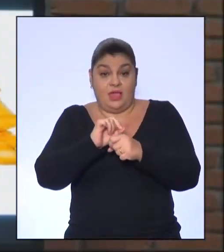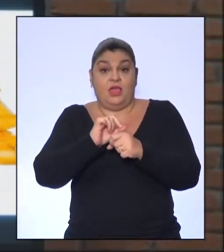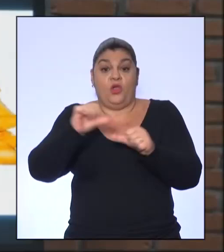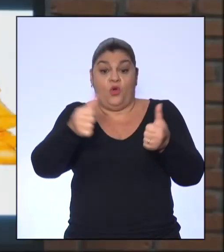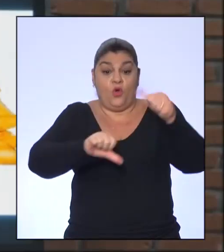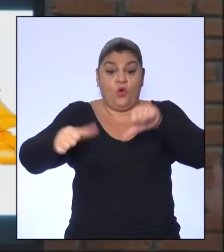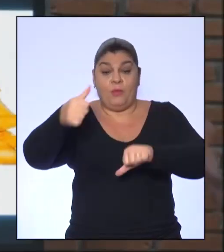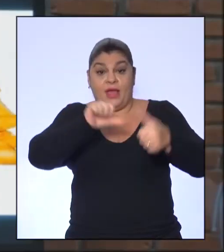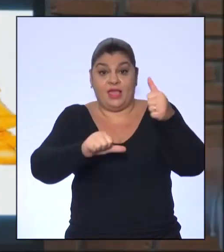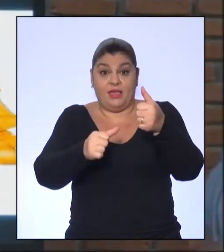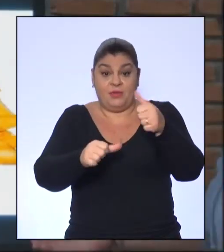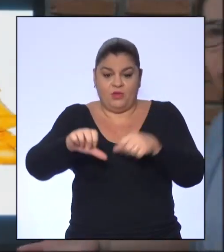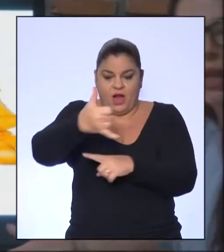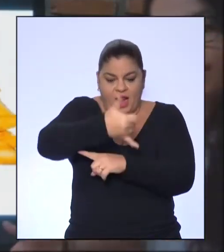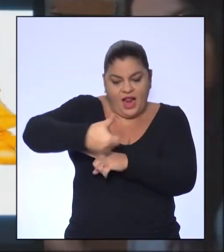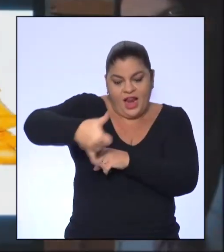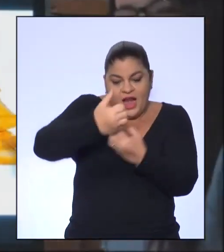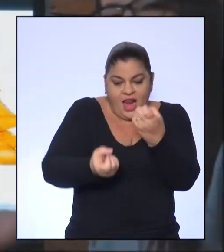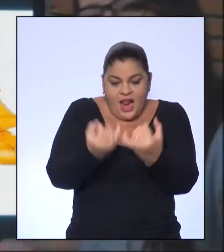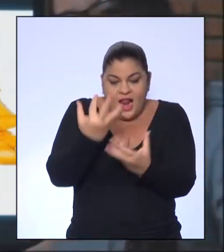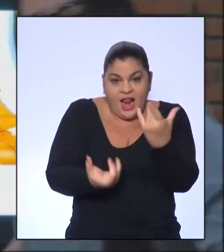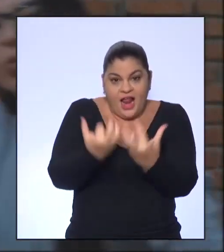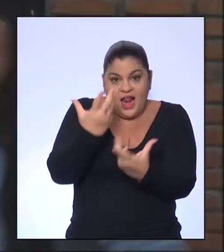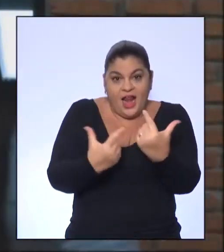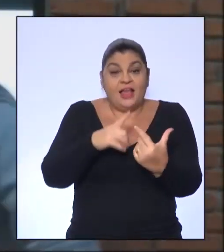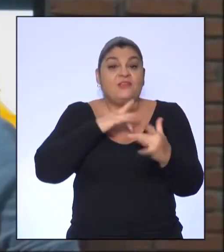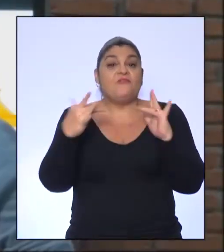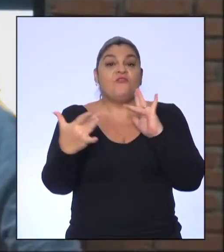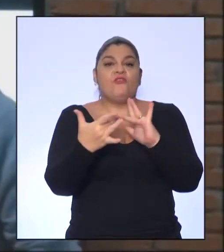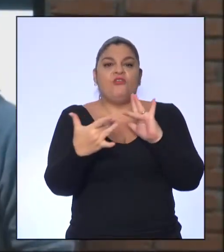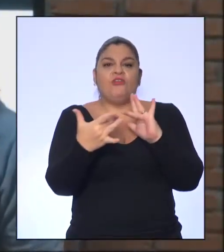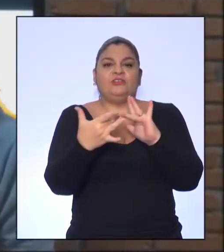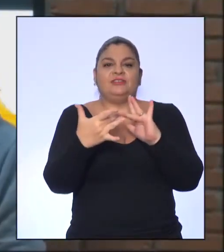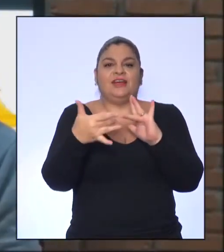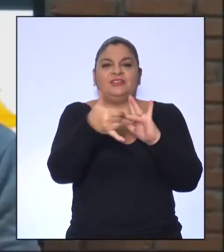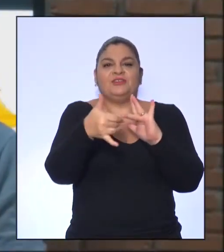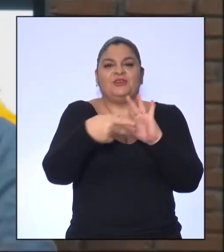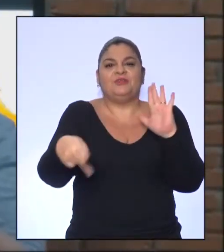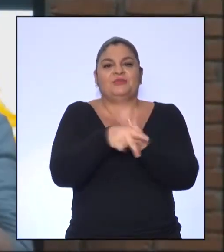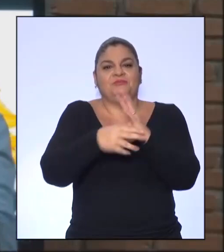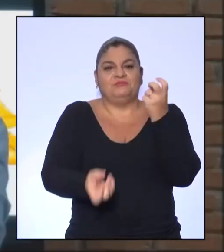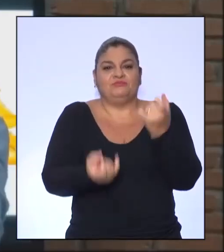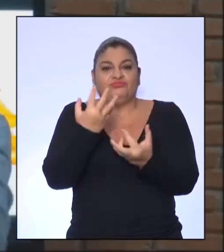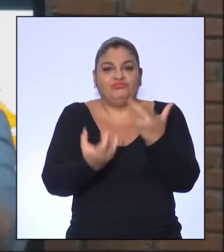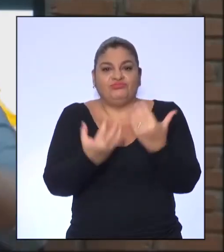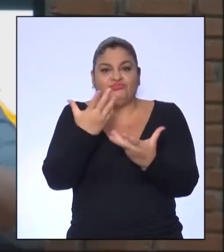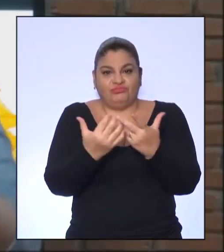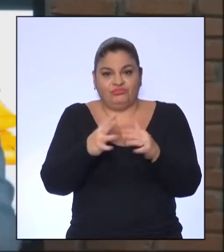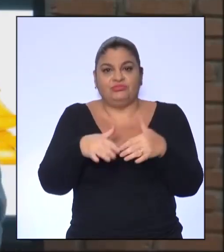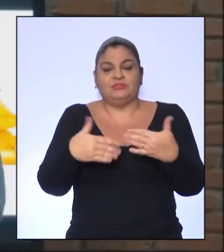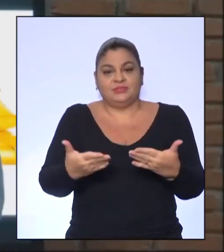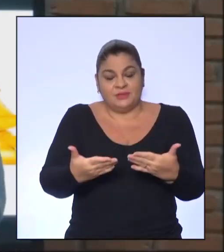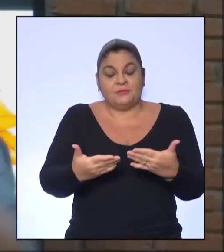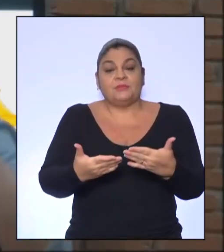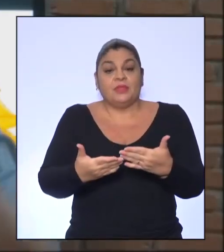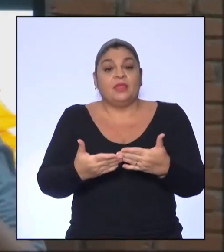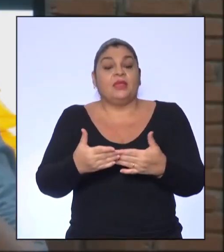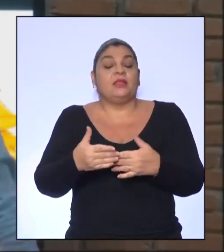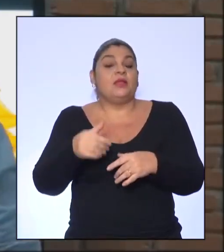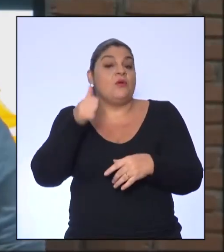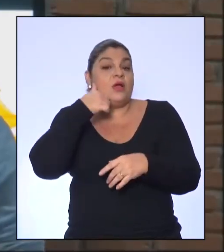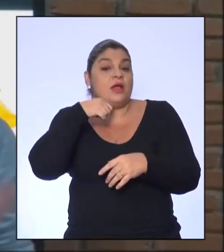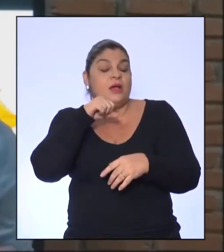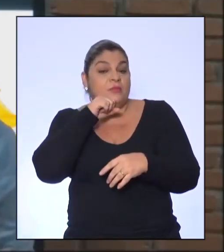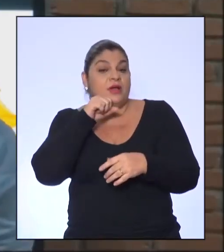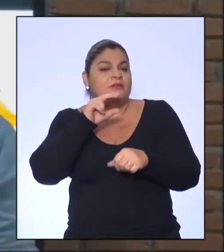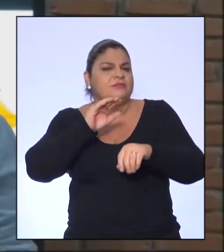química, que foi quando ela teve contato com o óleo. E aí fritou, as moléculas se rearranjaram e